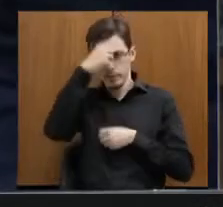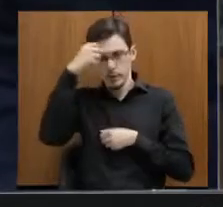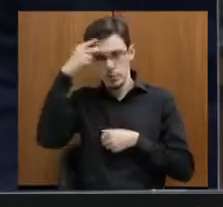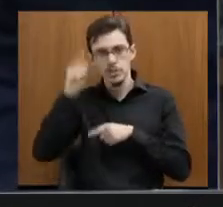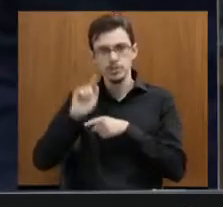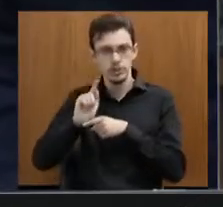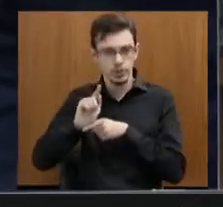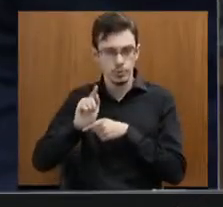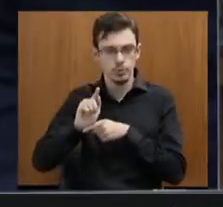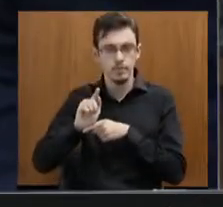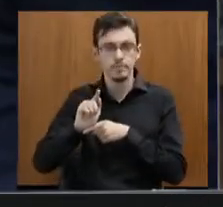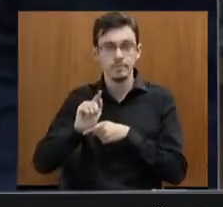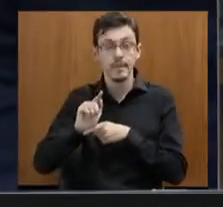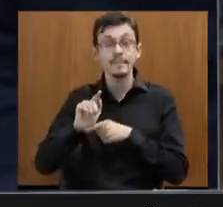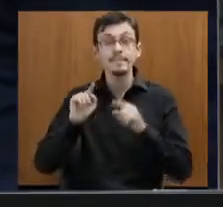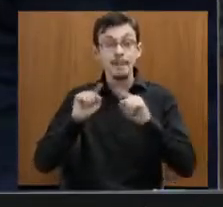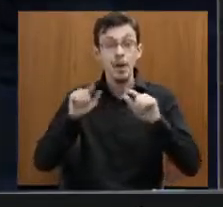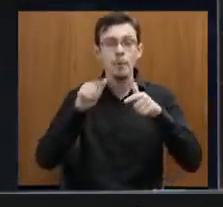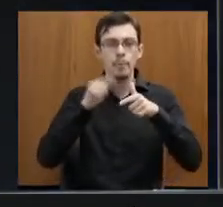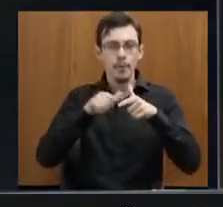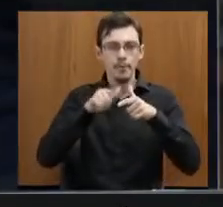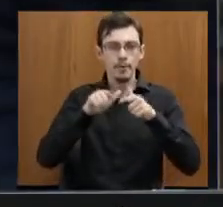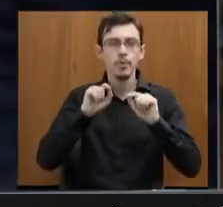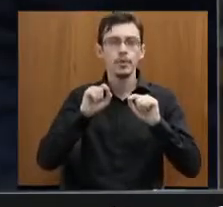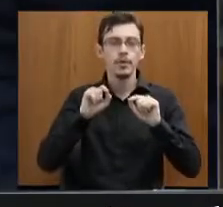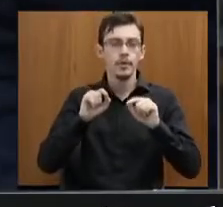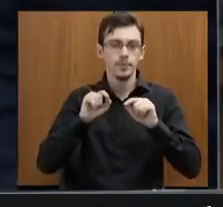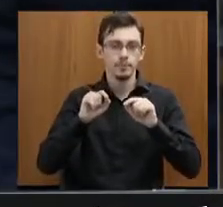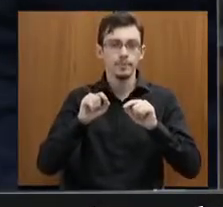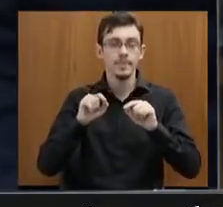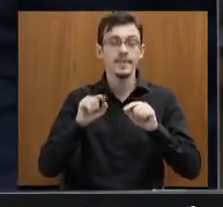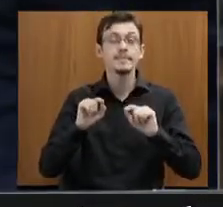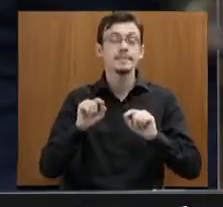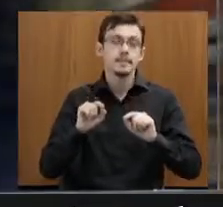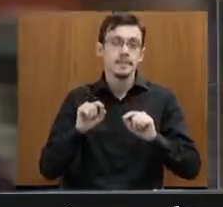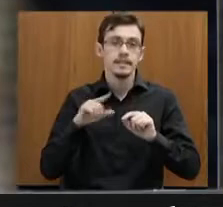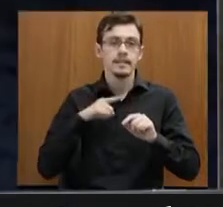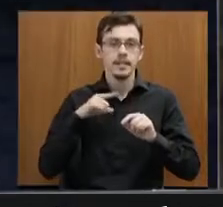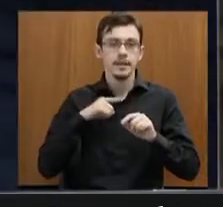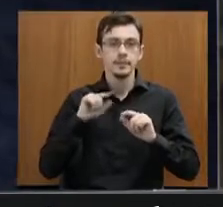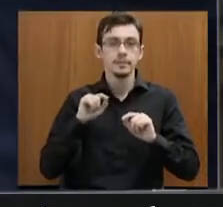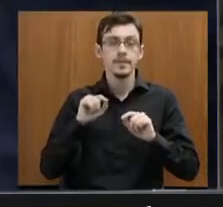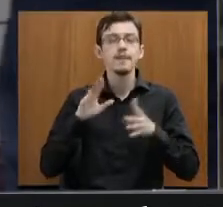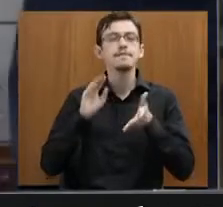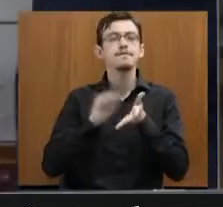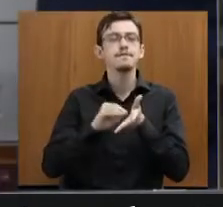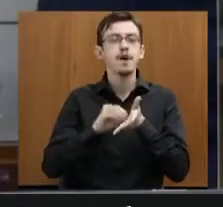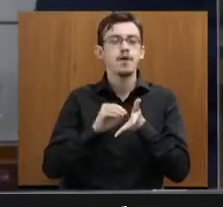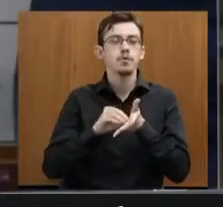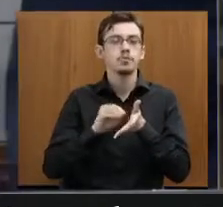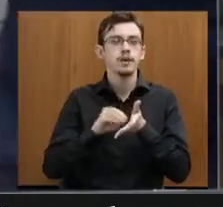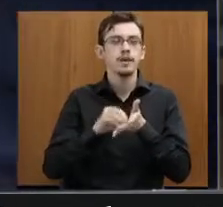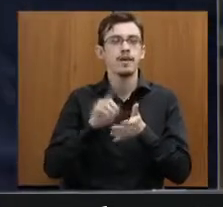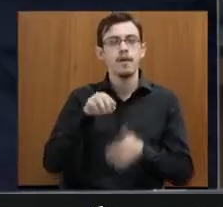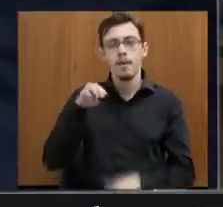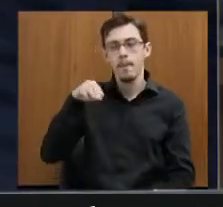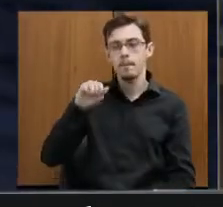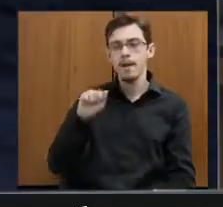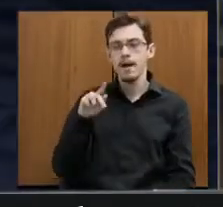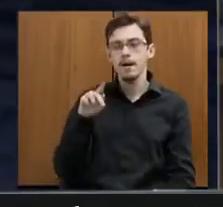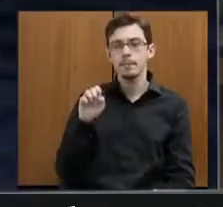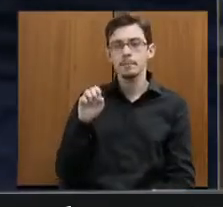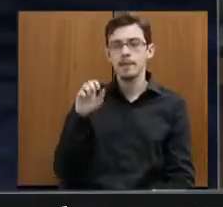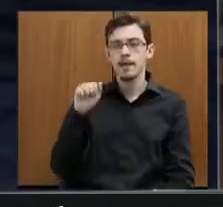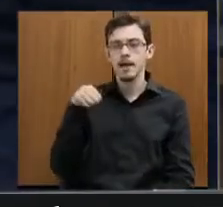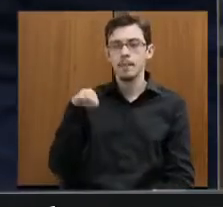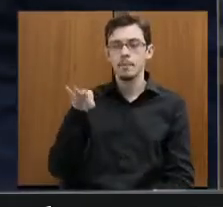dos problemas que tá atenção invisibilidade é a falta de mapeamentos né que mostra